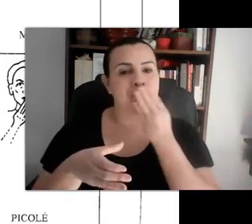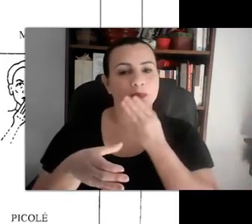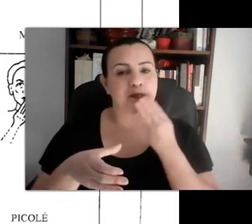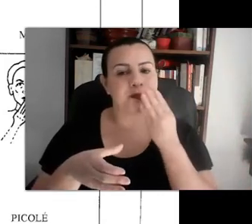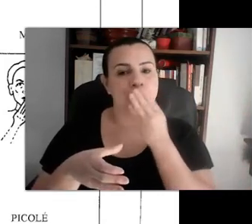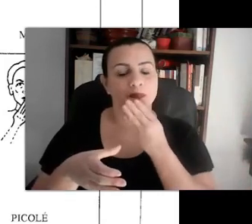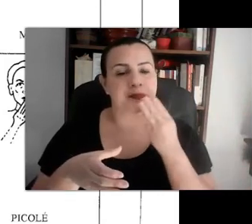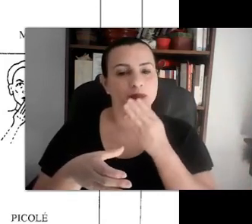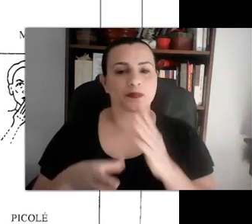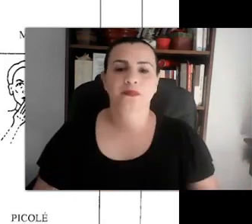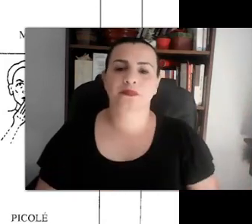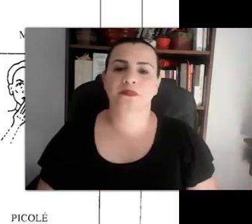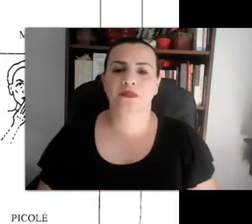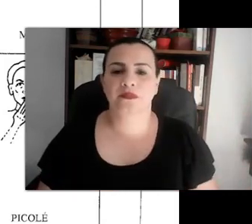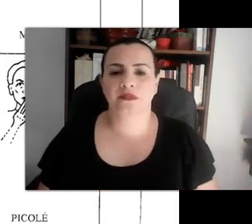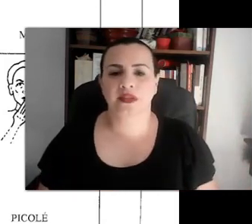Bolo.